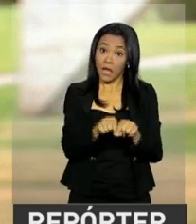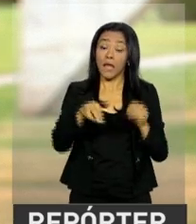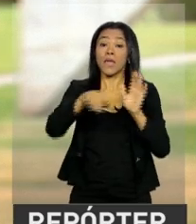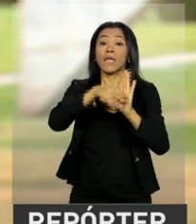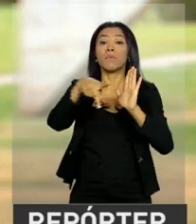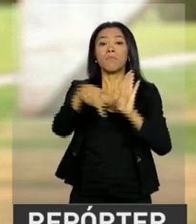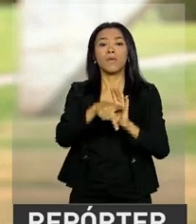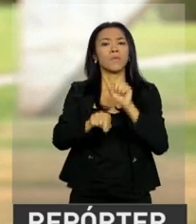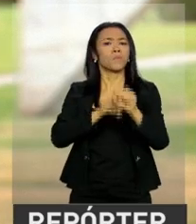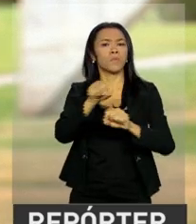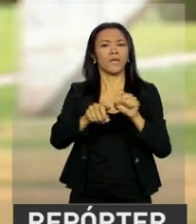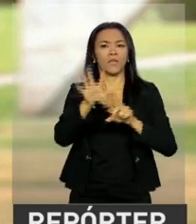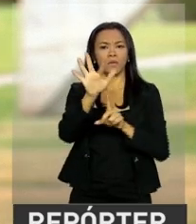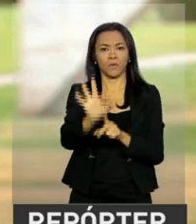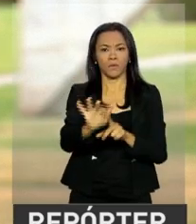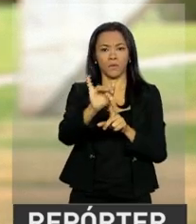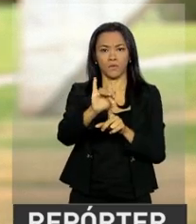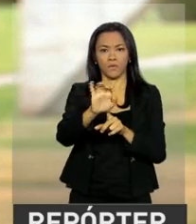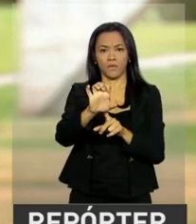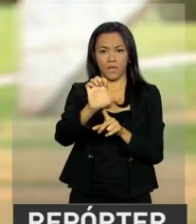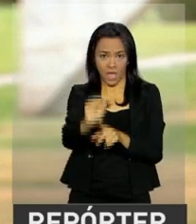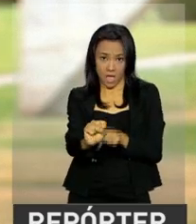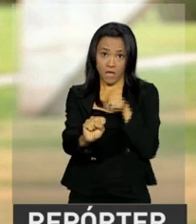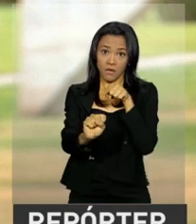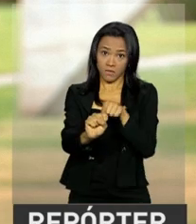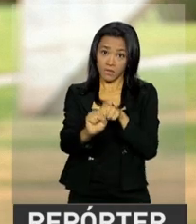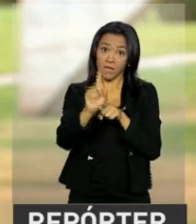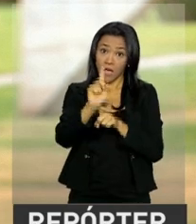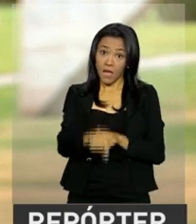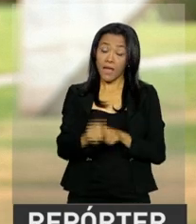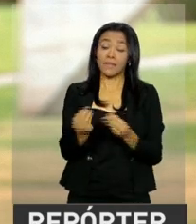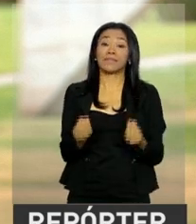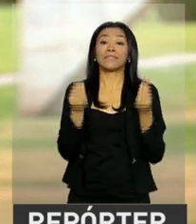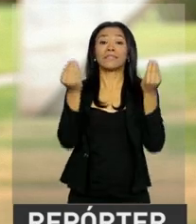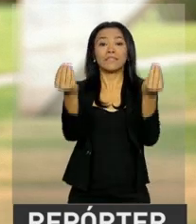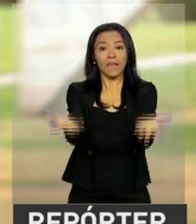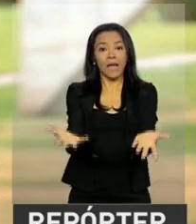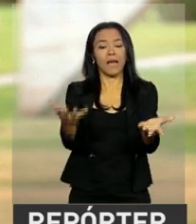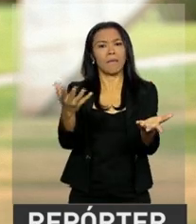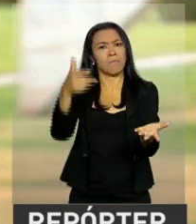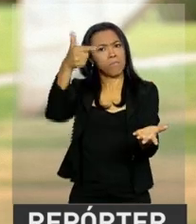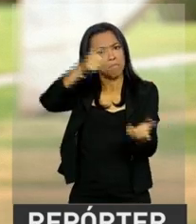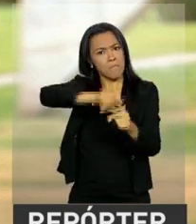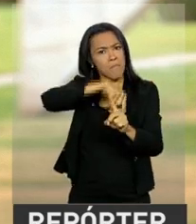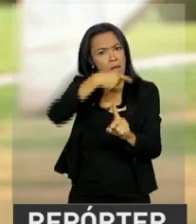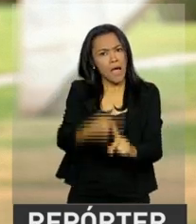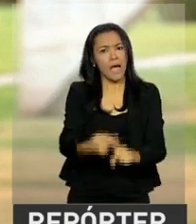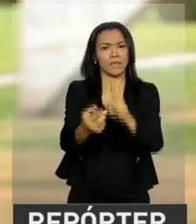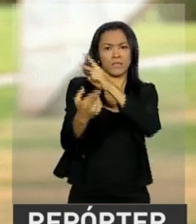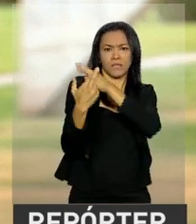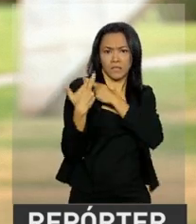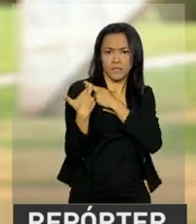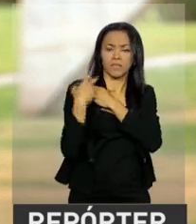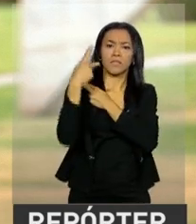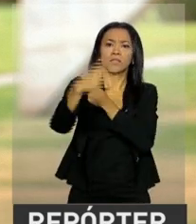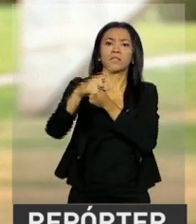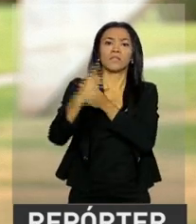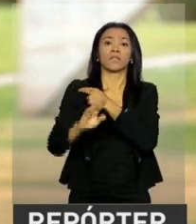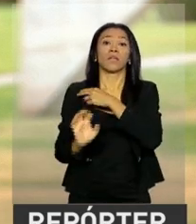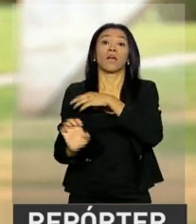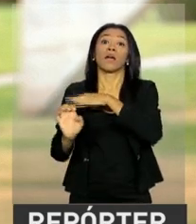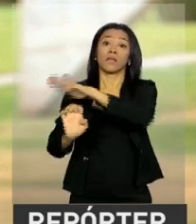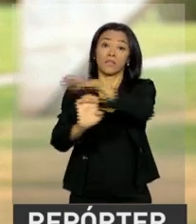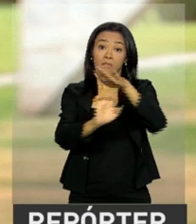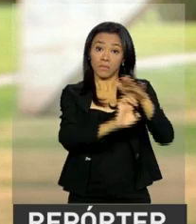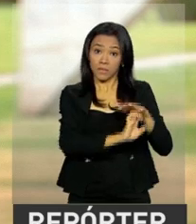financiamento estudantil. Essa medida, ela tem como objetivo dar mais responsabilidade para a iniciativa privada no financiamento estudantil. Então,